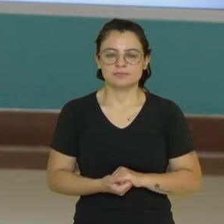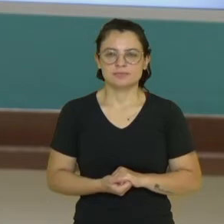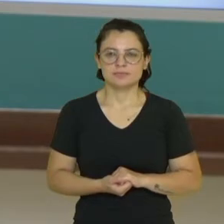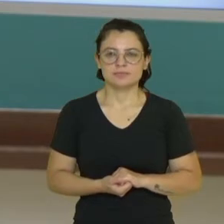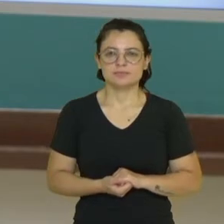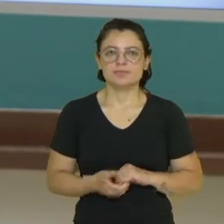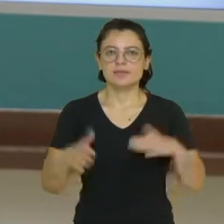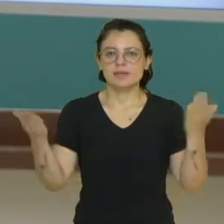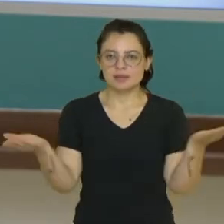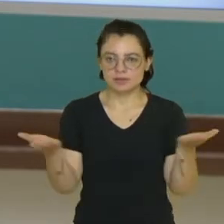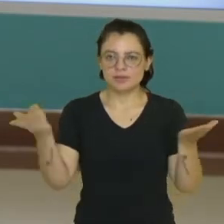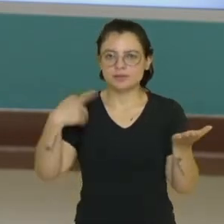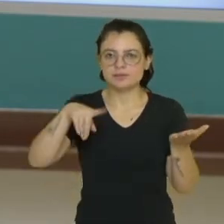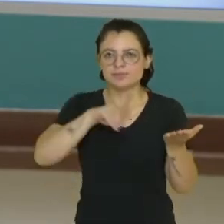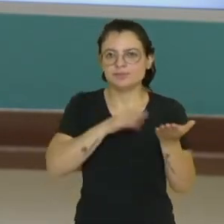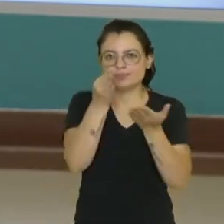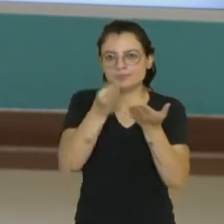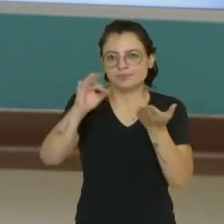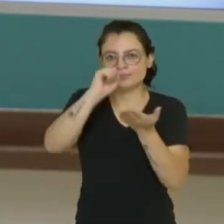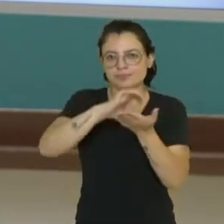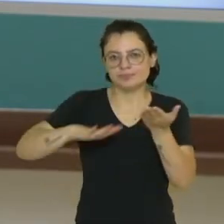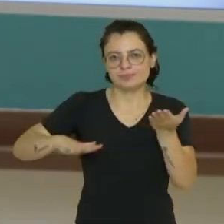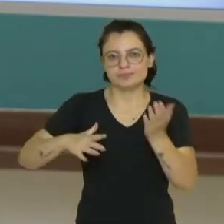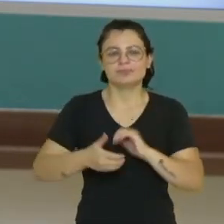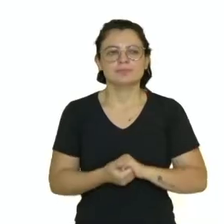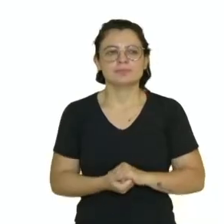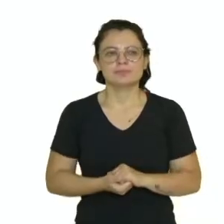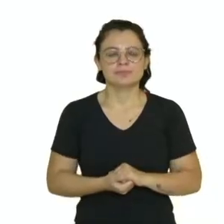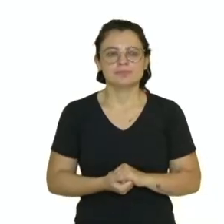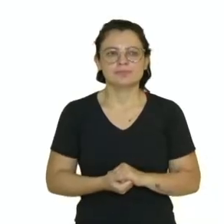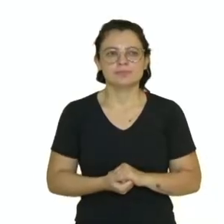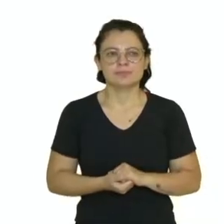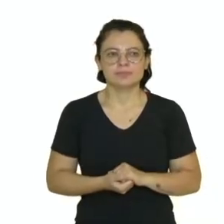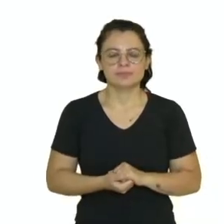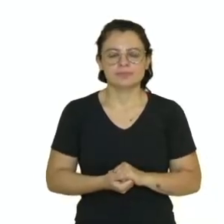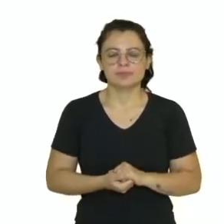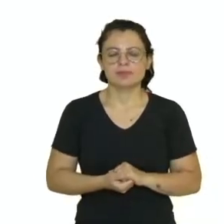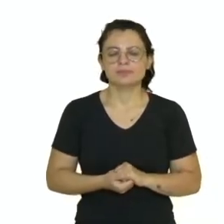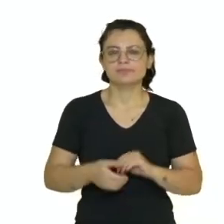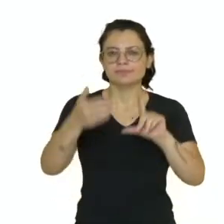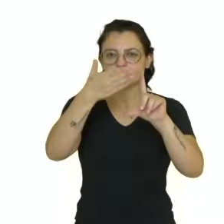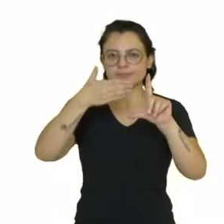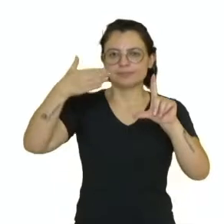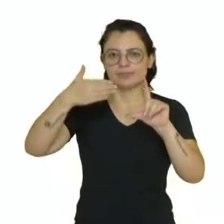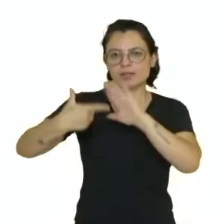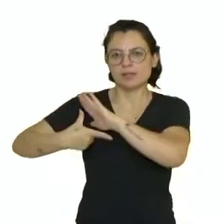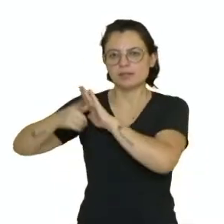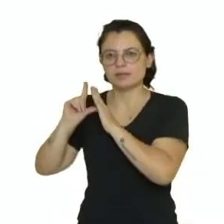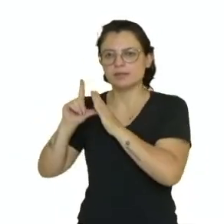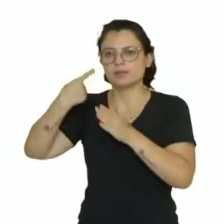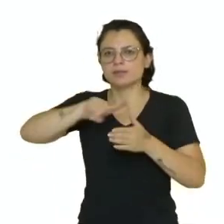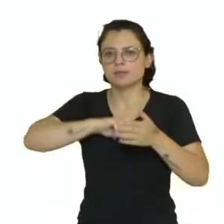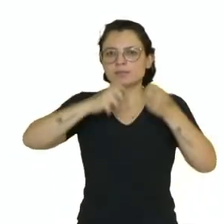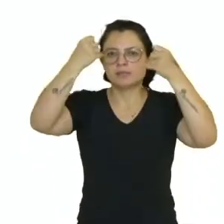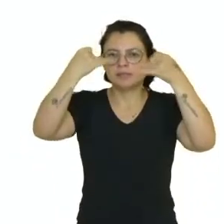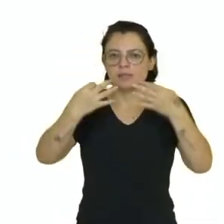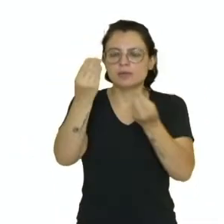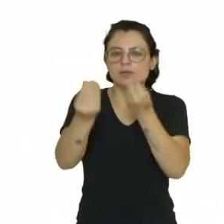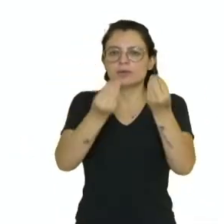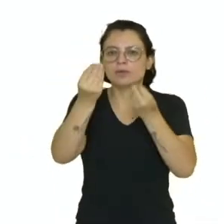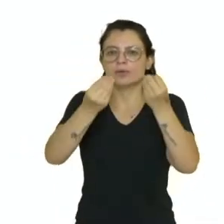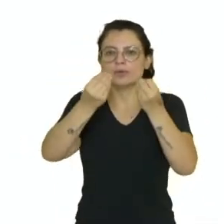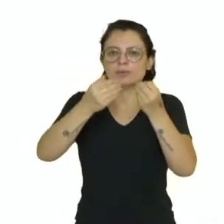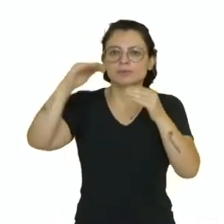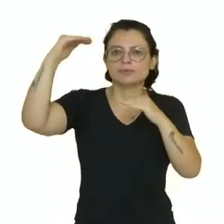Vamos fazer a correção então da nossa atividade? Então veja, com base no slide anterior, responda como era formada a pirâmide